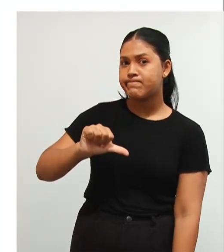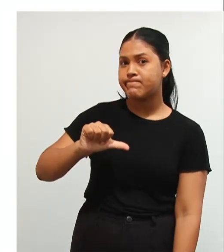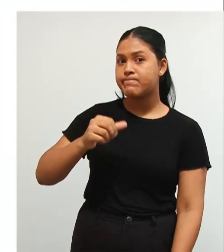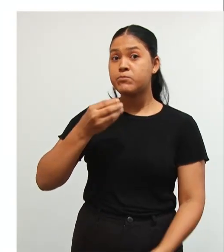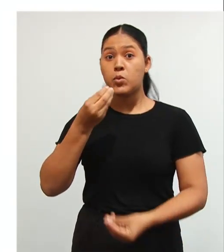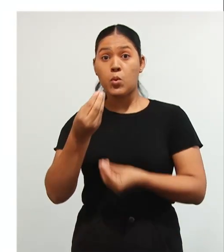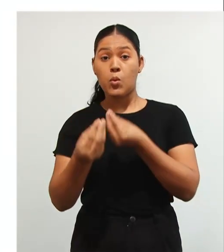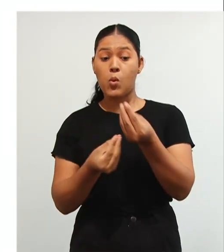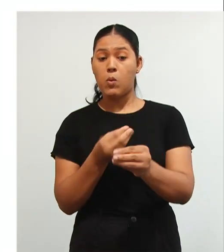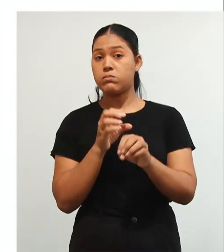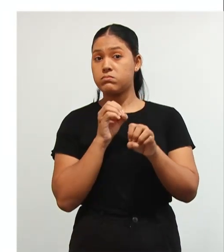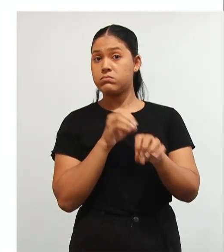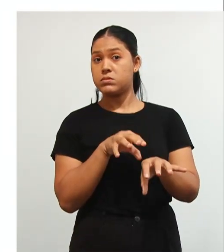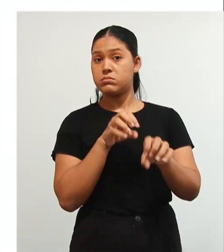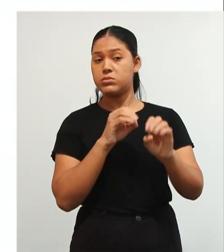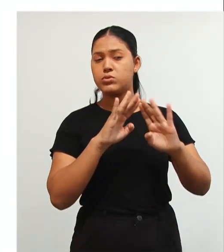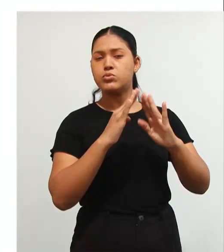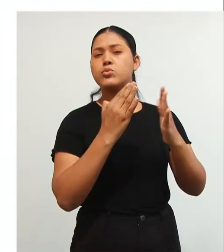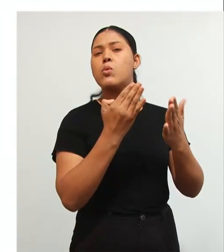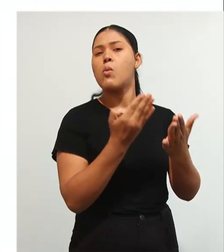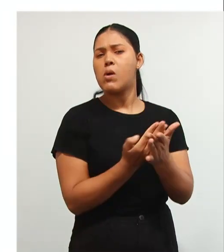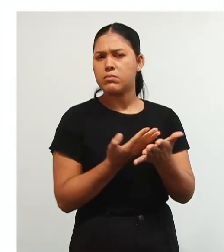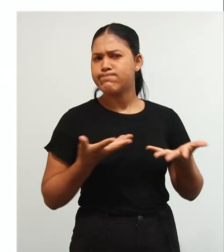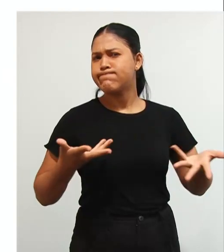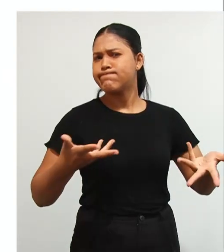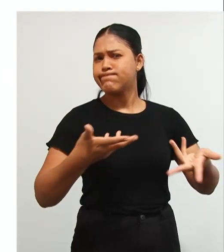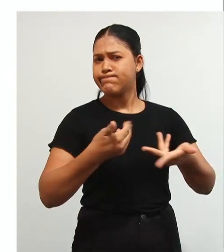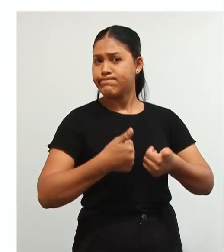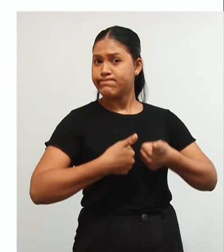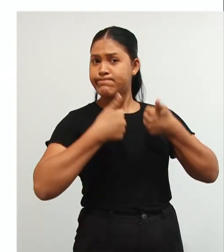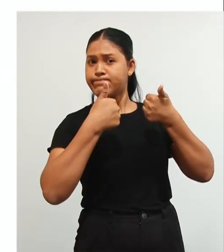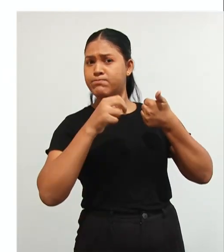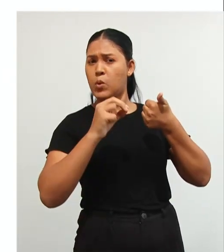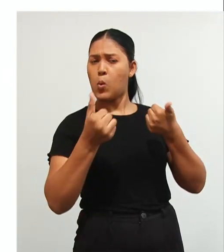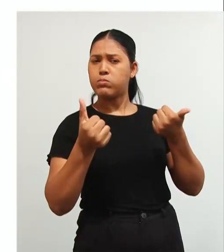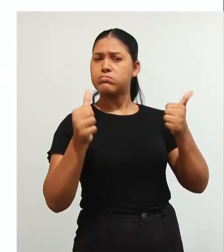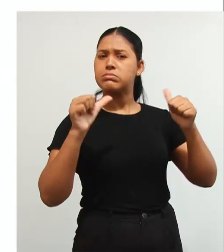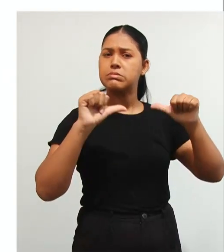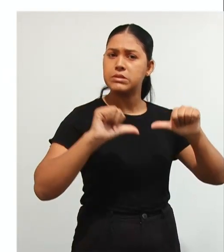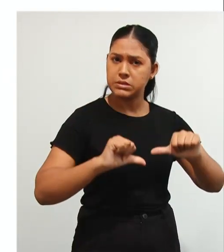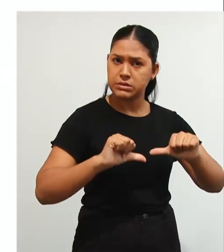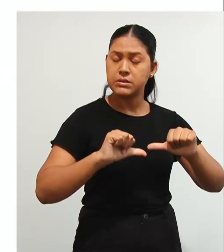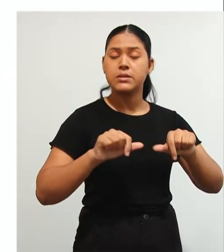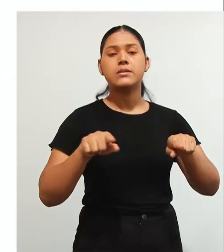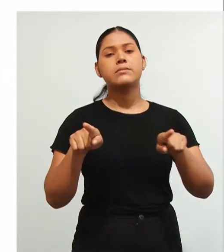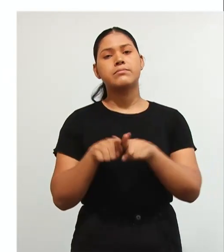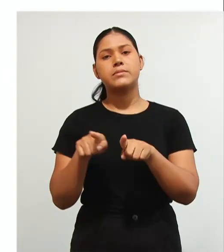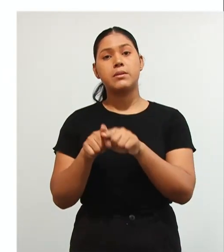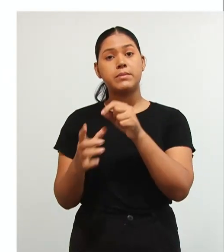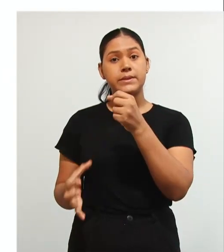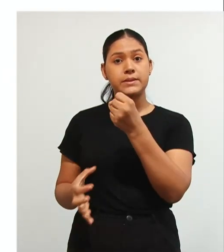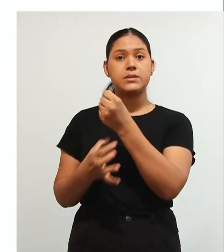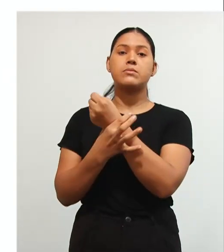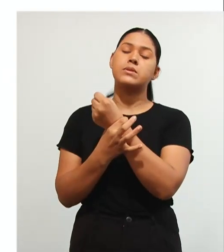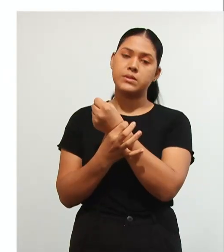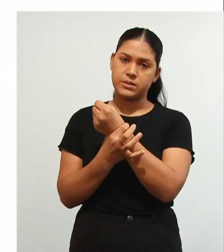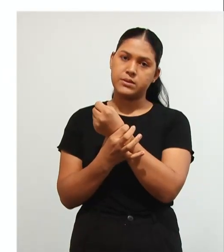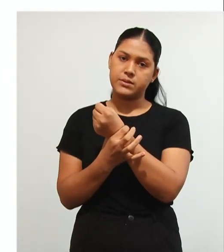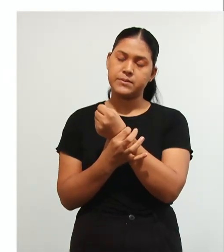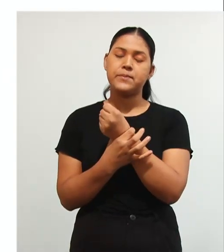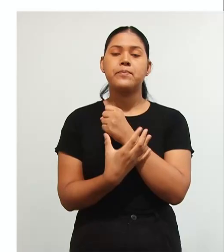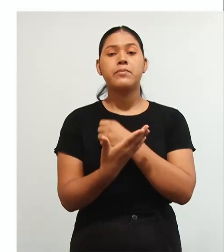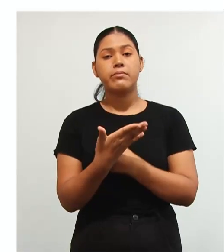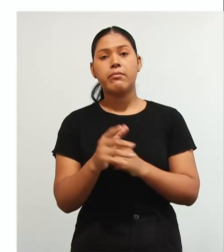educação? Qual é a qualidade de educação pública que a gente oferece para a população? E a segurança. Acho que essas são questões